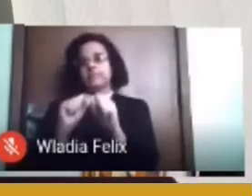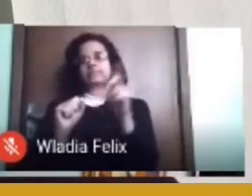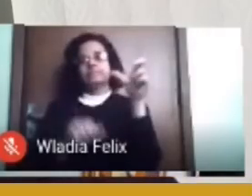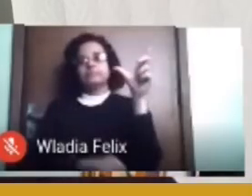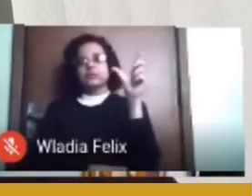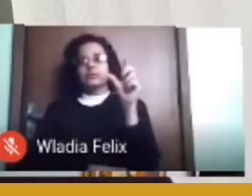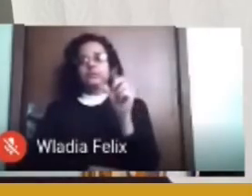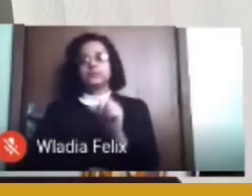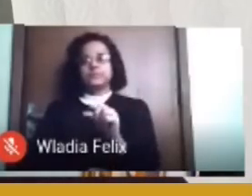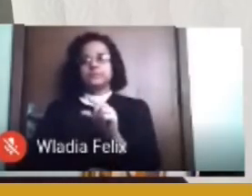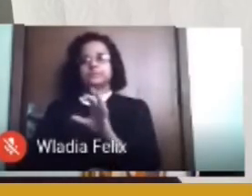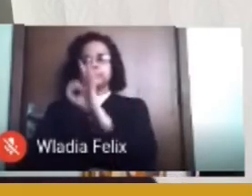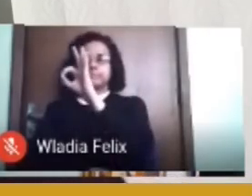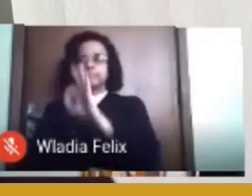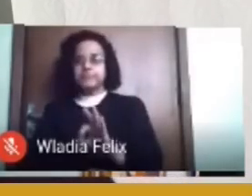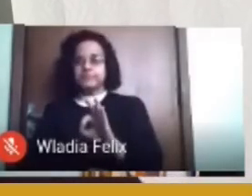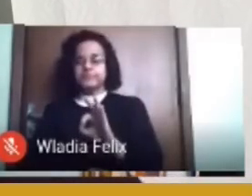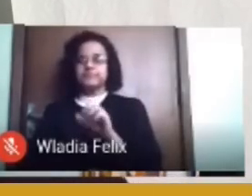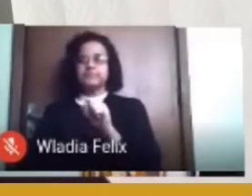serem efetivadas não nos auxiliam.